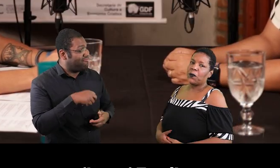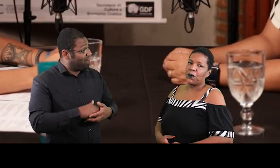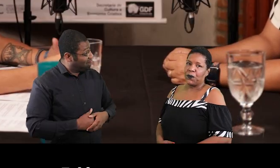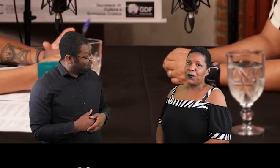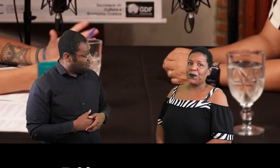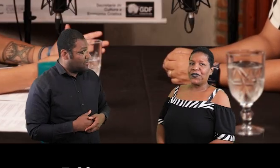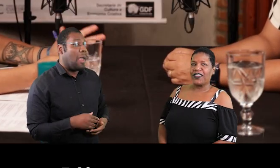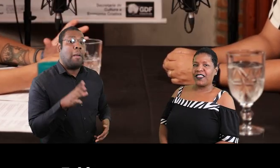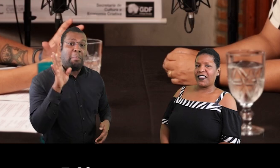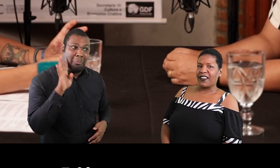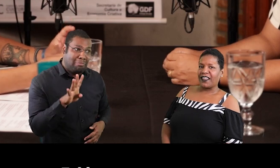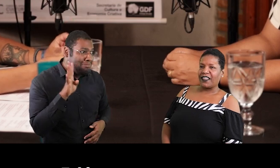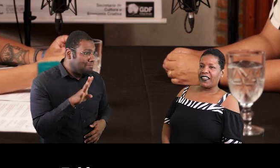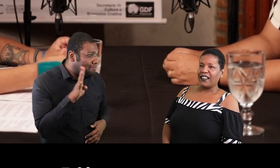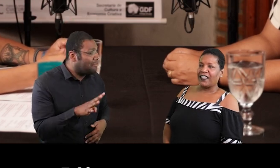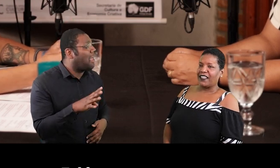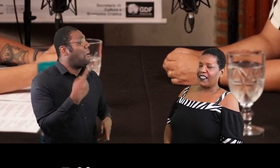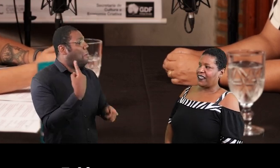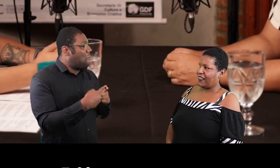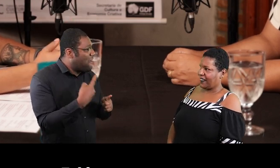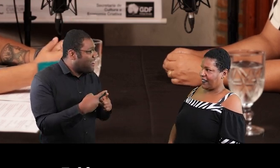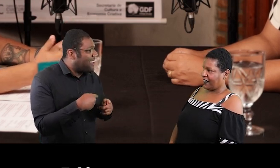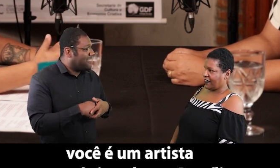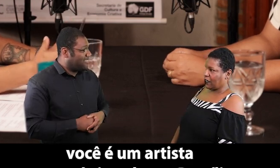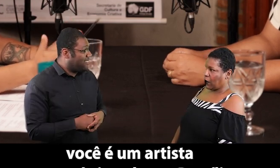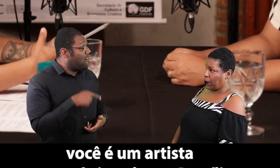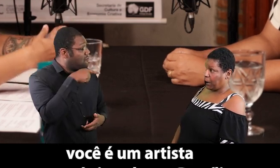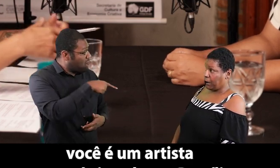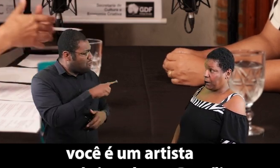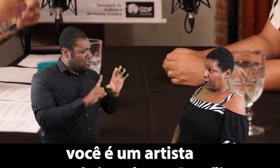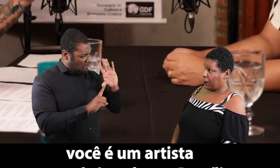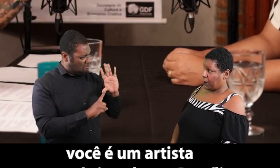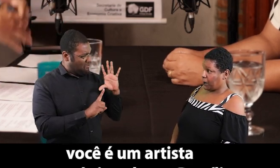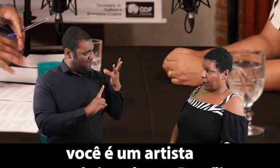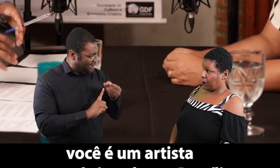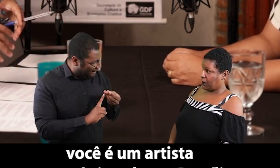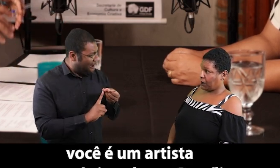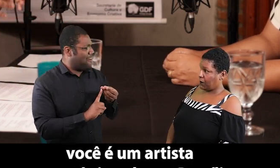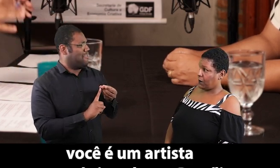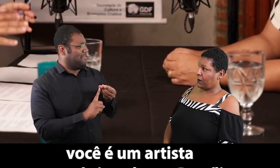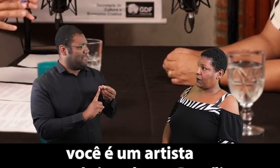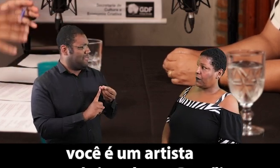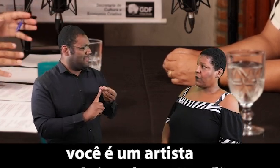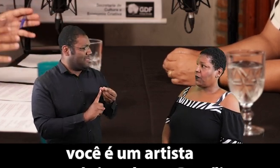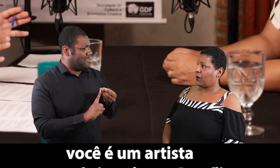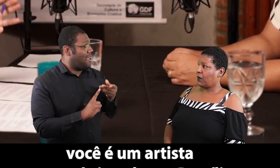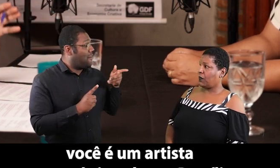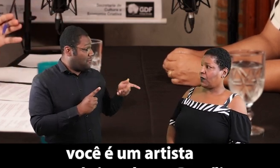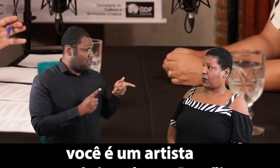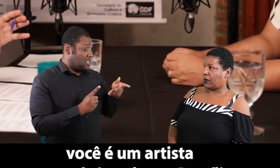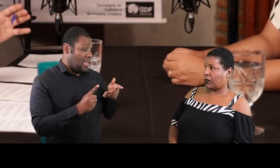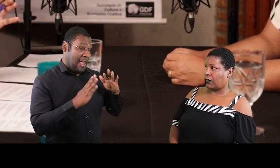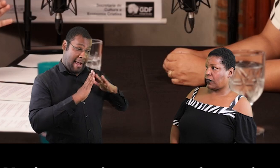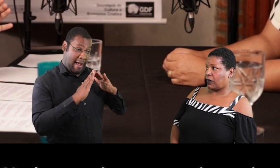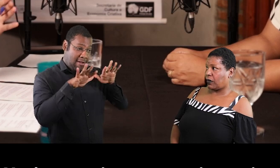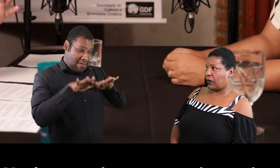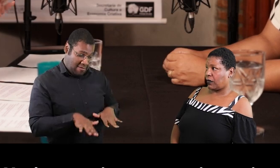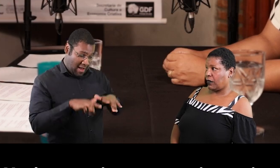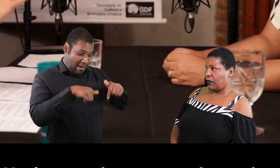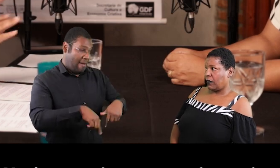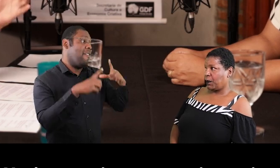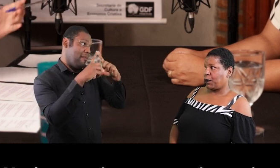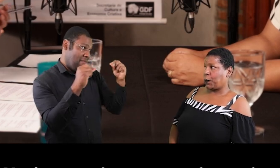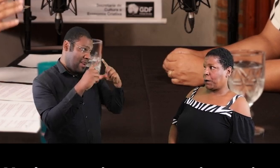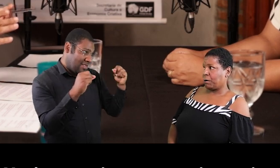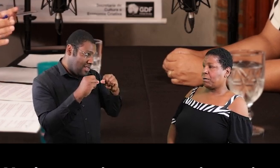Pô, e é bacana, né? Porque você é um artista que tá situado em Brasília, né? Você Aham, construiu